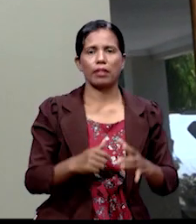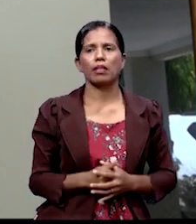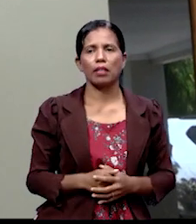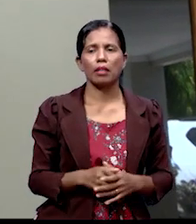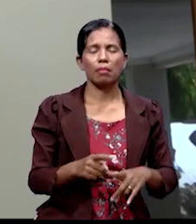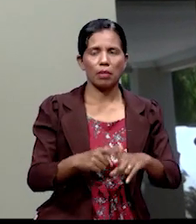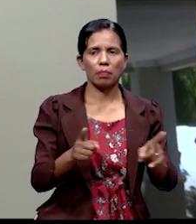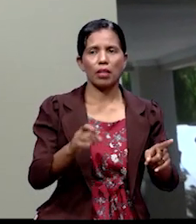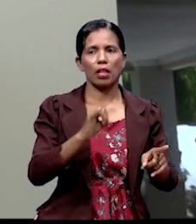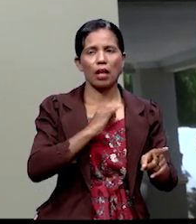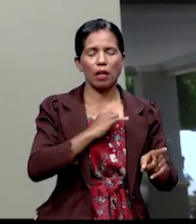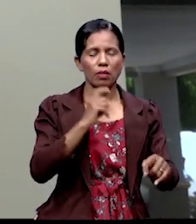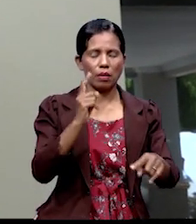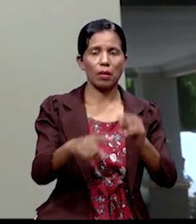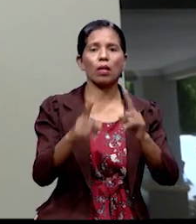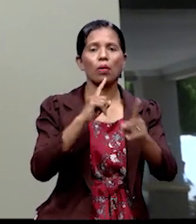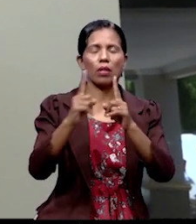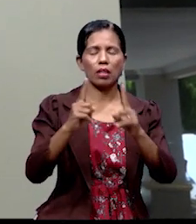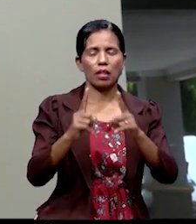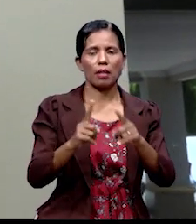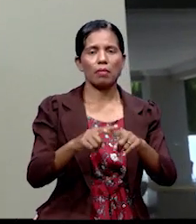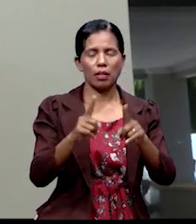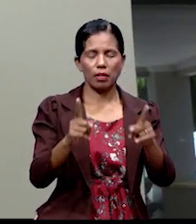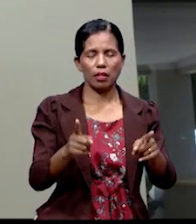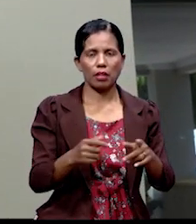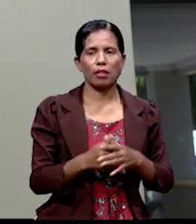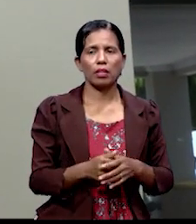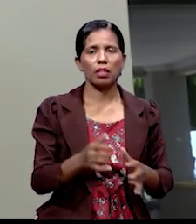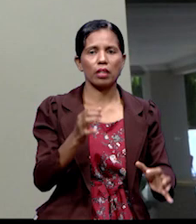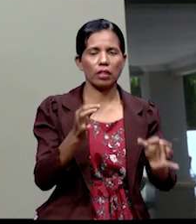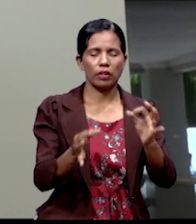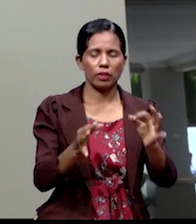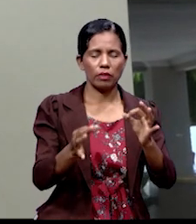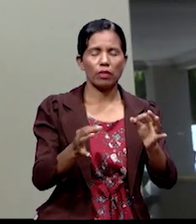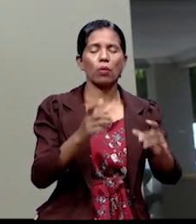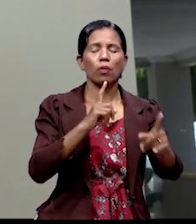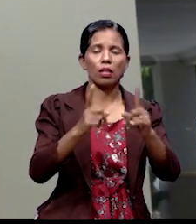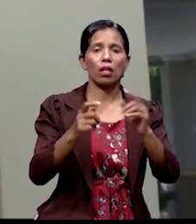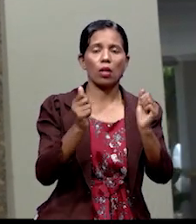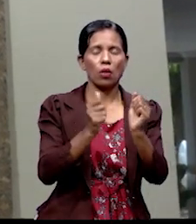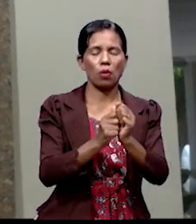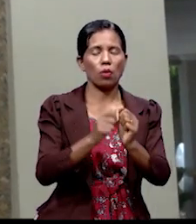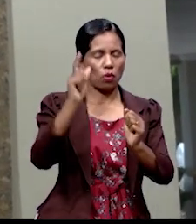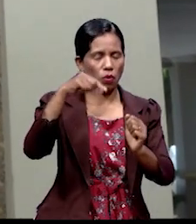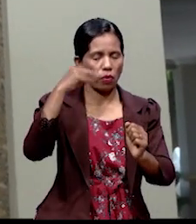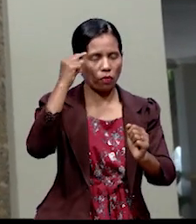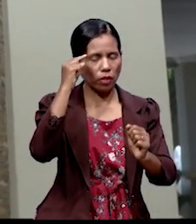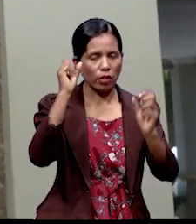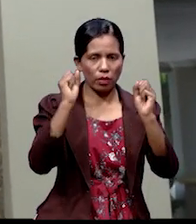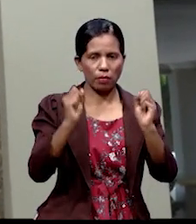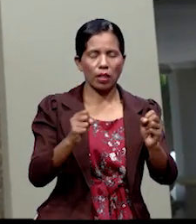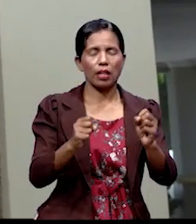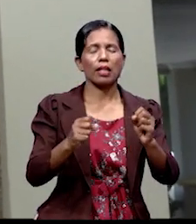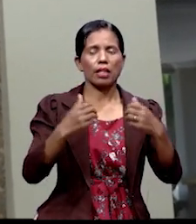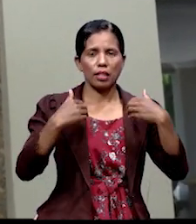Mas é a aula dele colia ainda, né? Só quando anunciatura o governo, mas ia comunicar